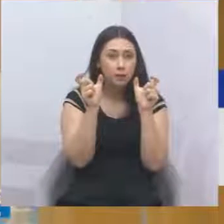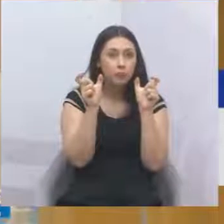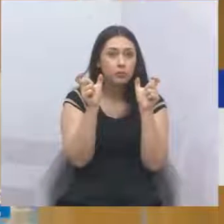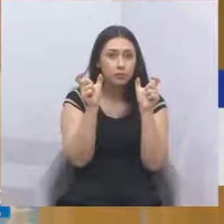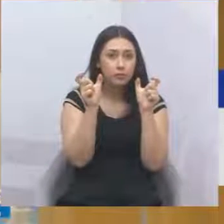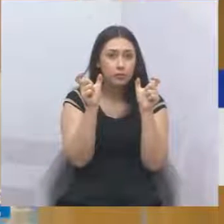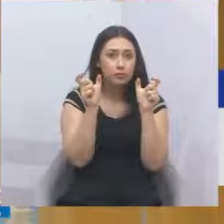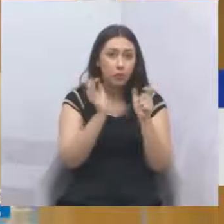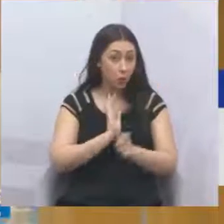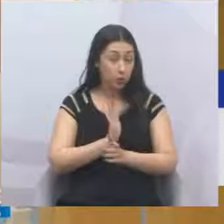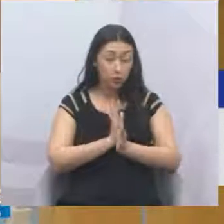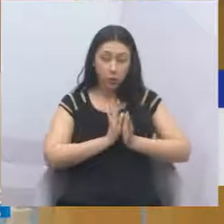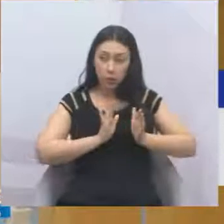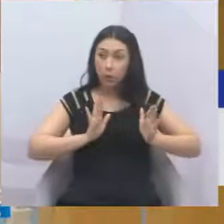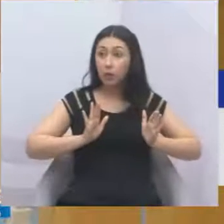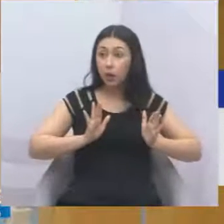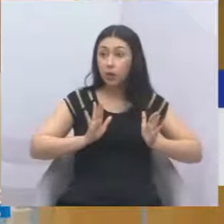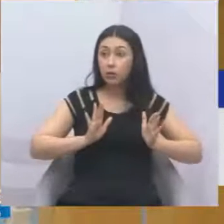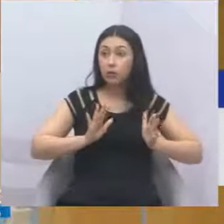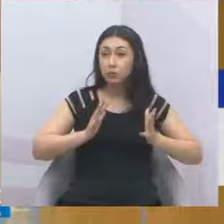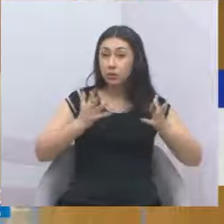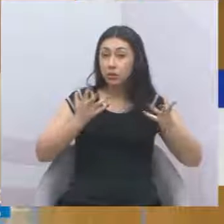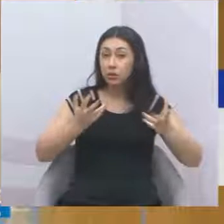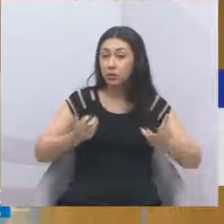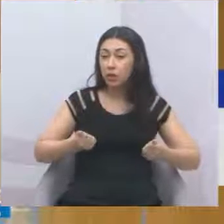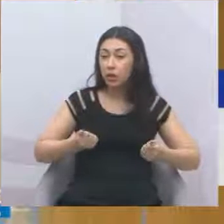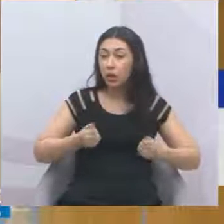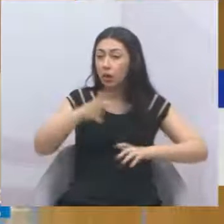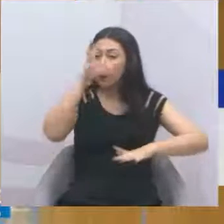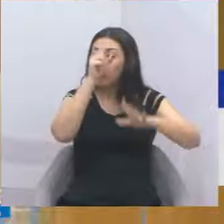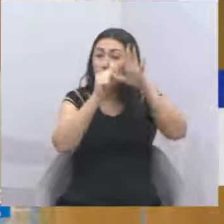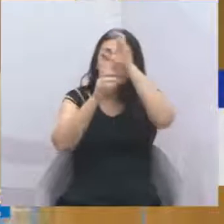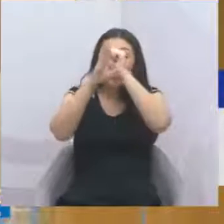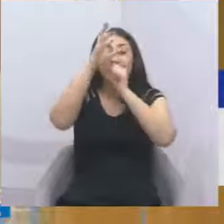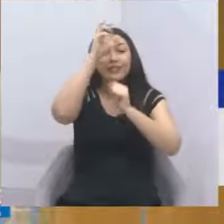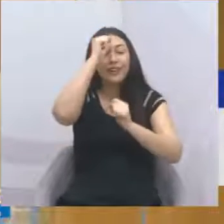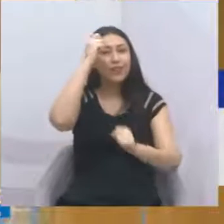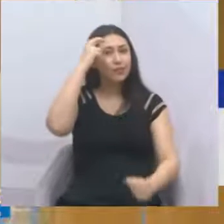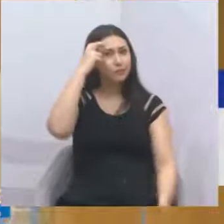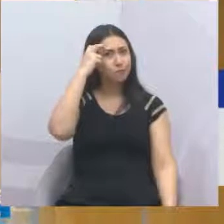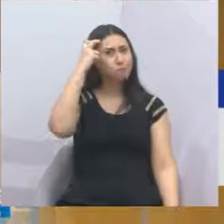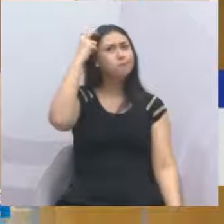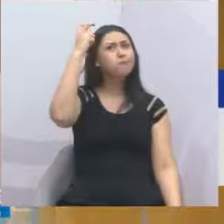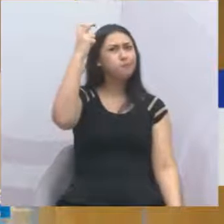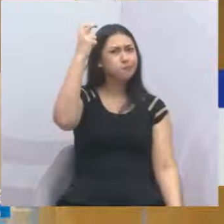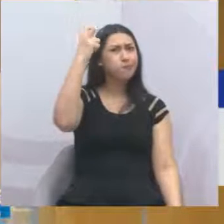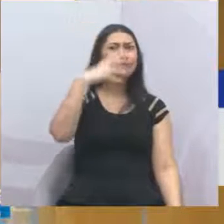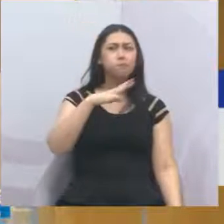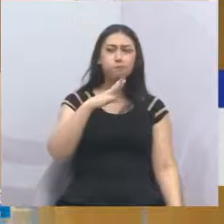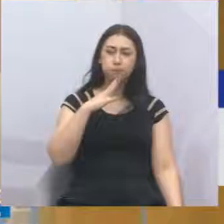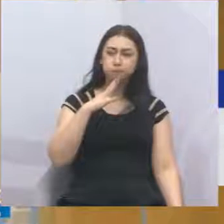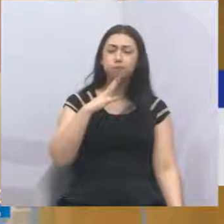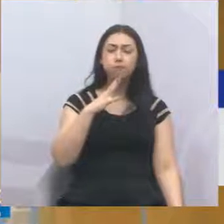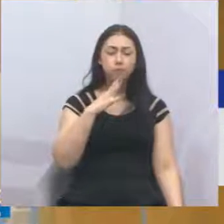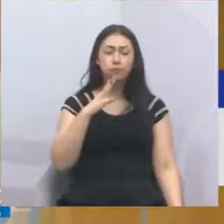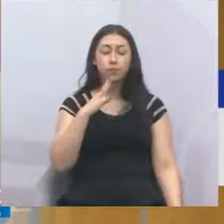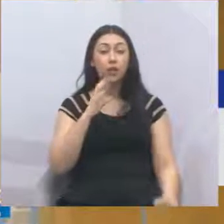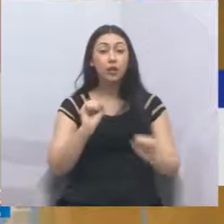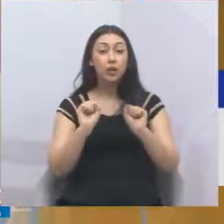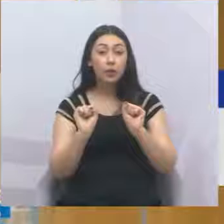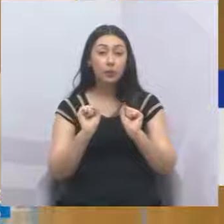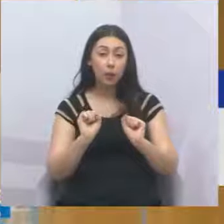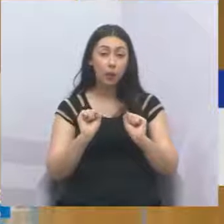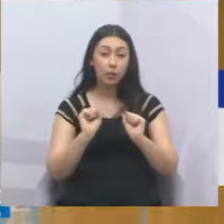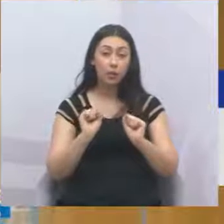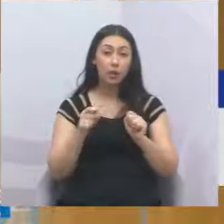o coração aberto, para a gente adquirir sabedoria, conhecimento e poder